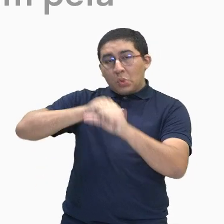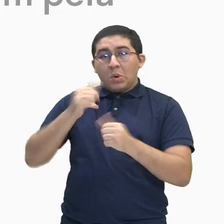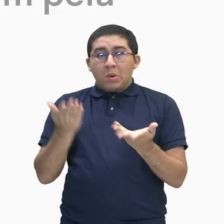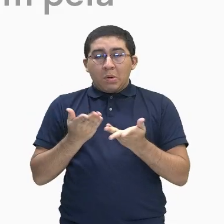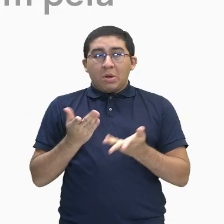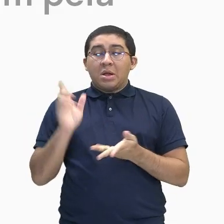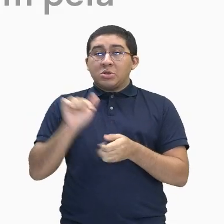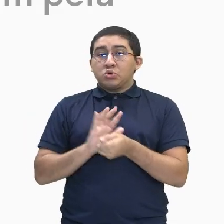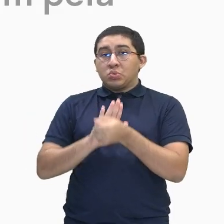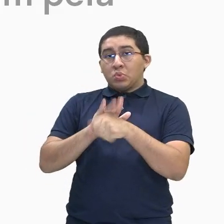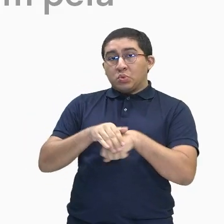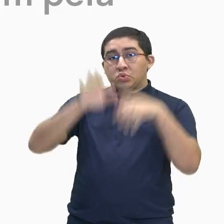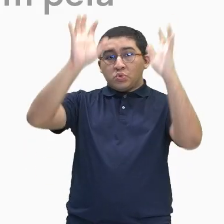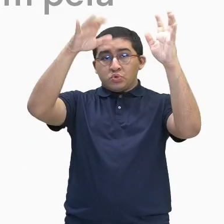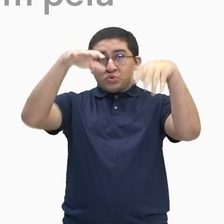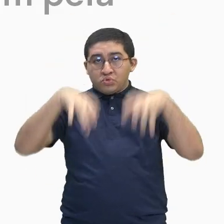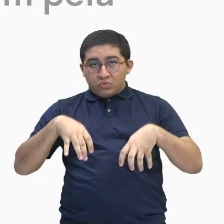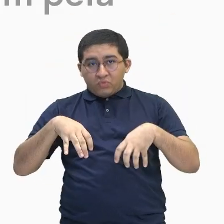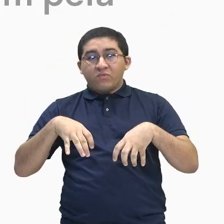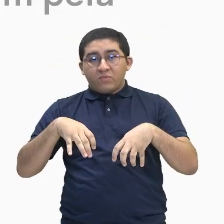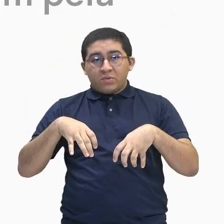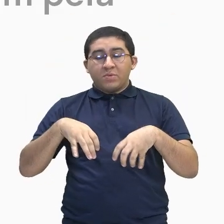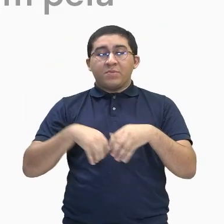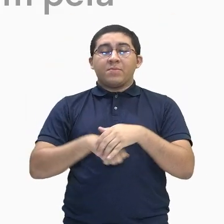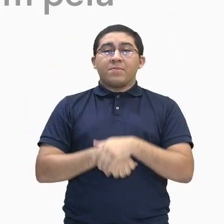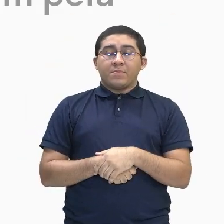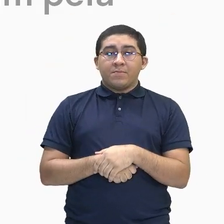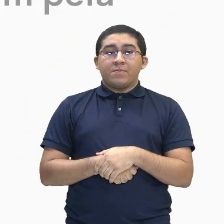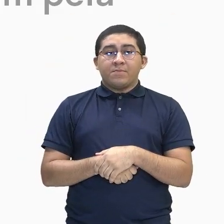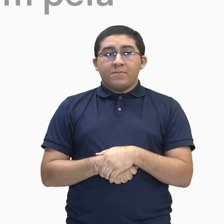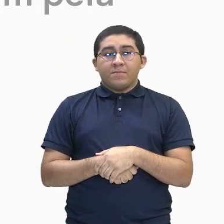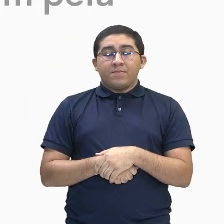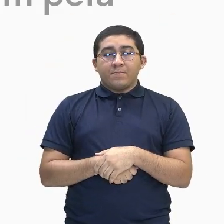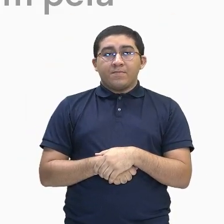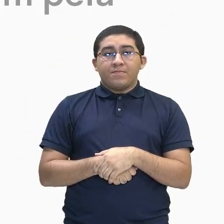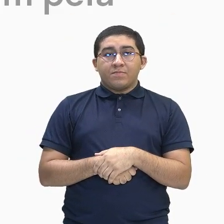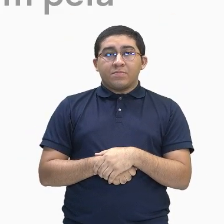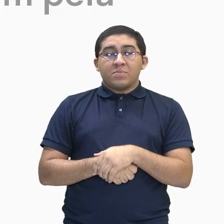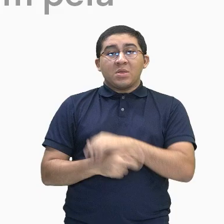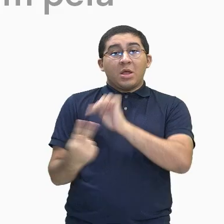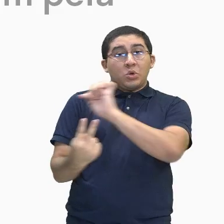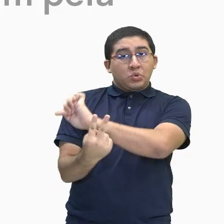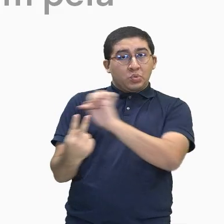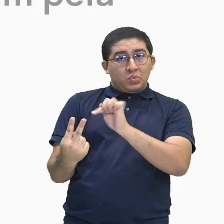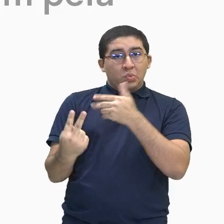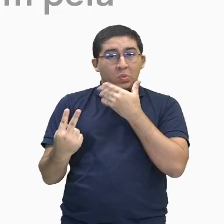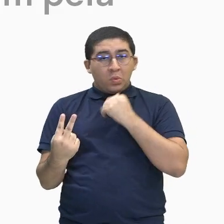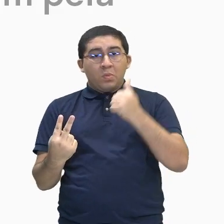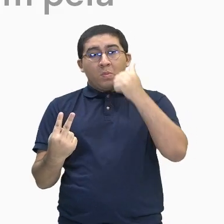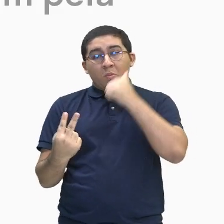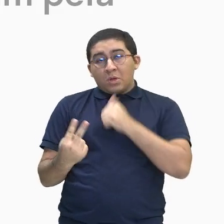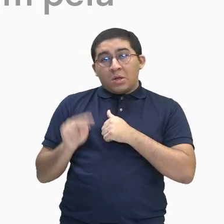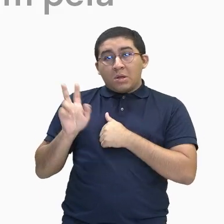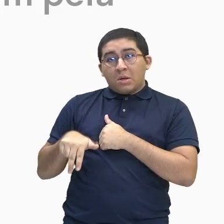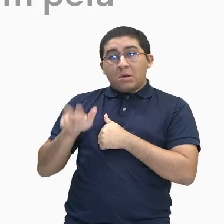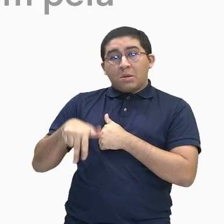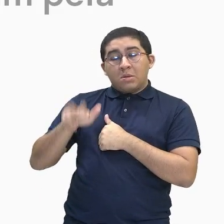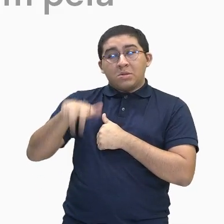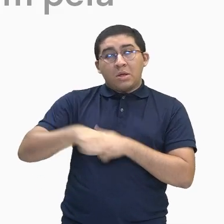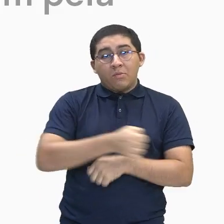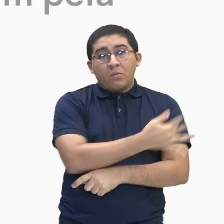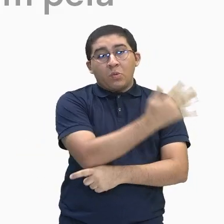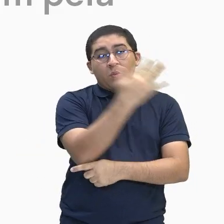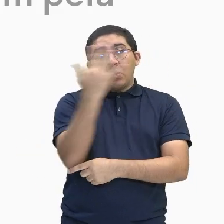noite e chovia. Aqui, o meu texto está no passado. A Potira e o Pedro caminhavam